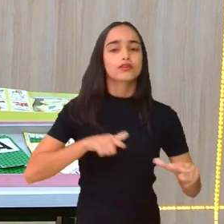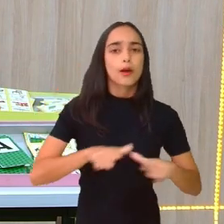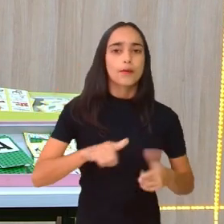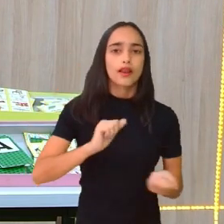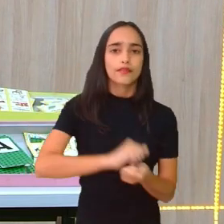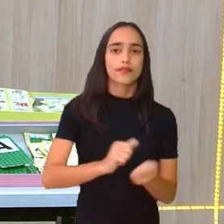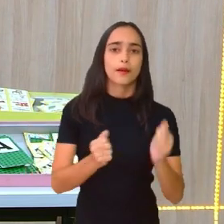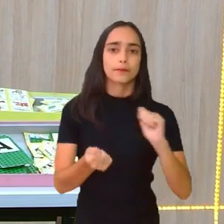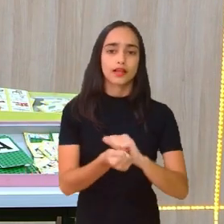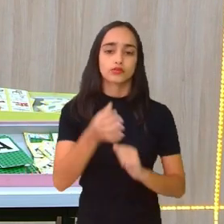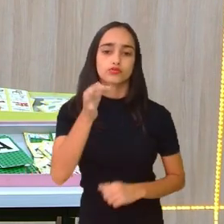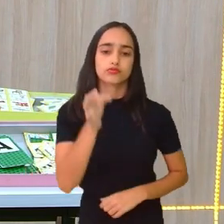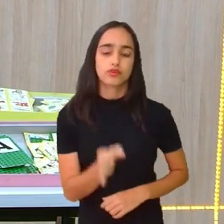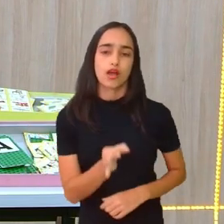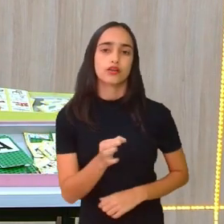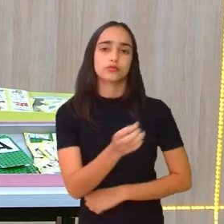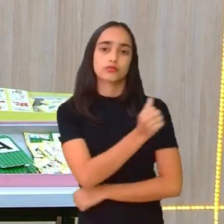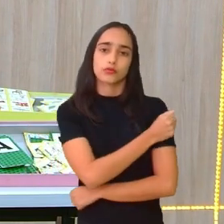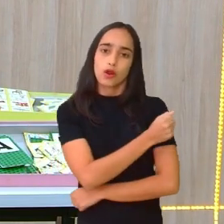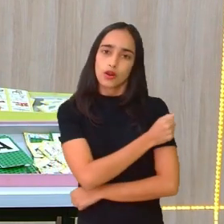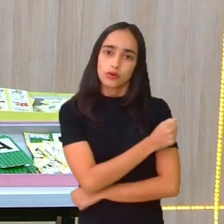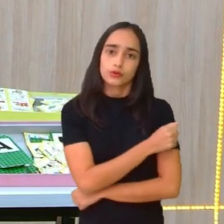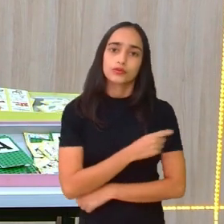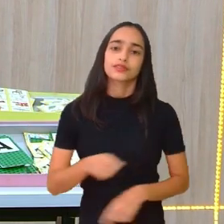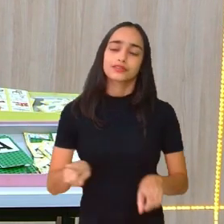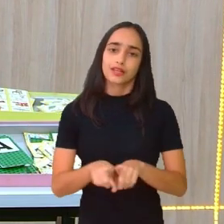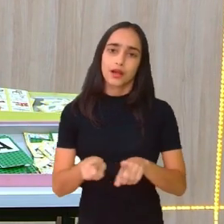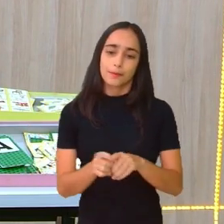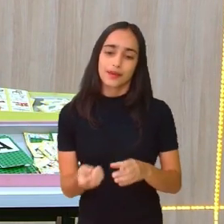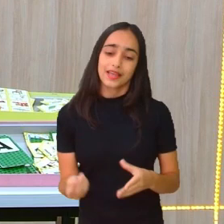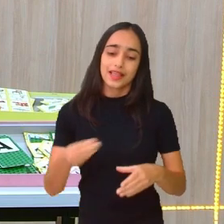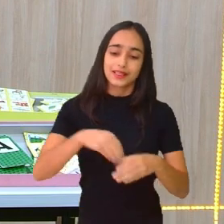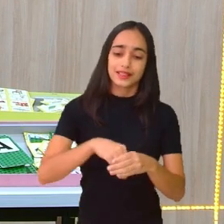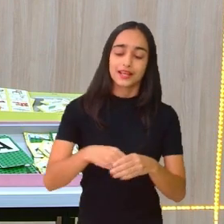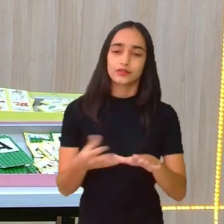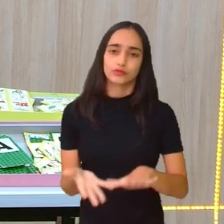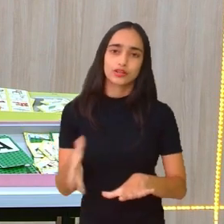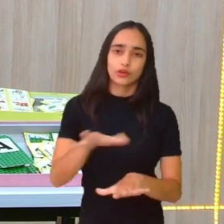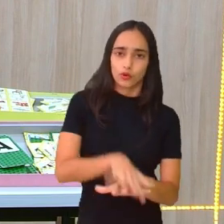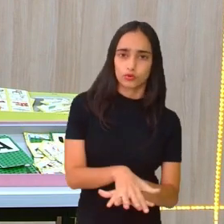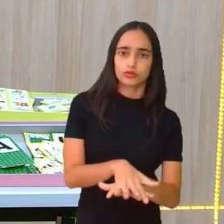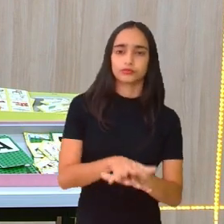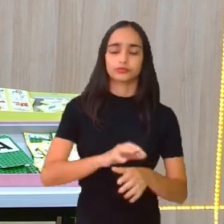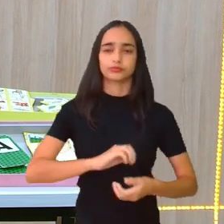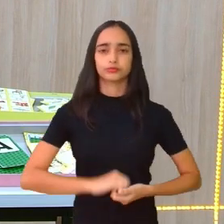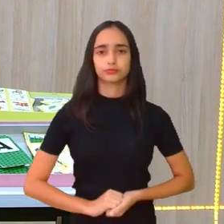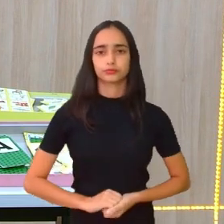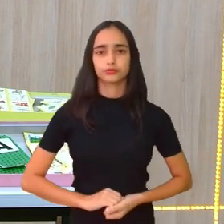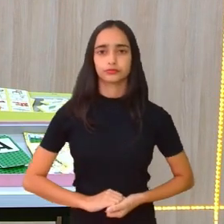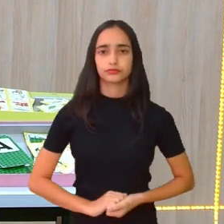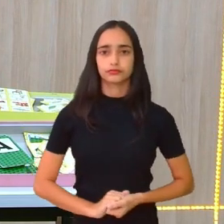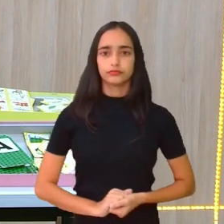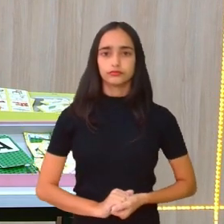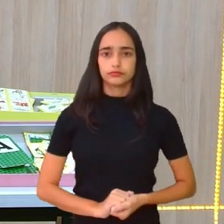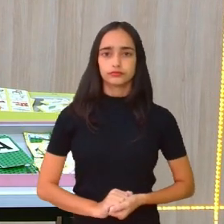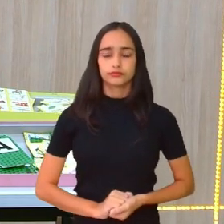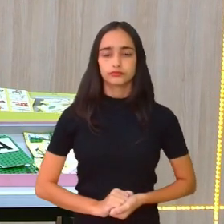adequado para o estudante com dislexia também faz parte desse trabalho do atendimento educacional especializado.